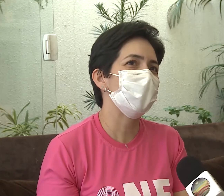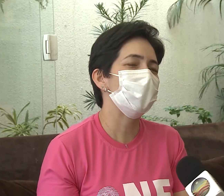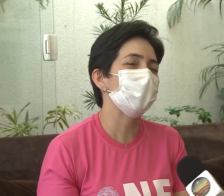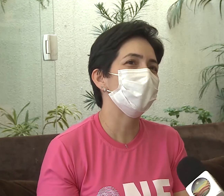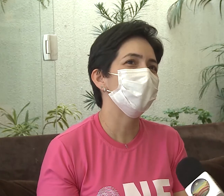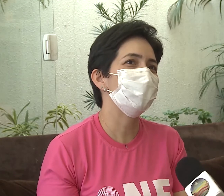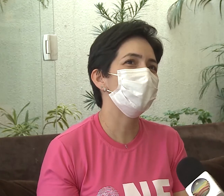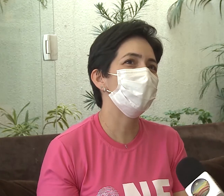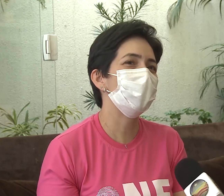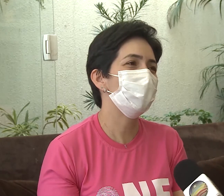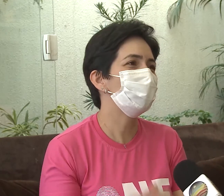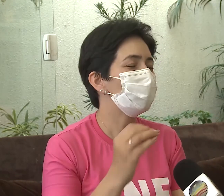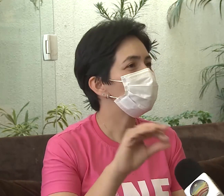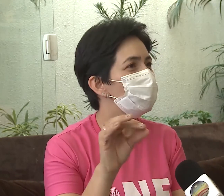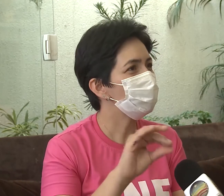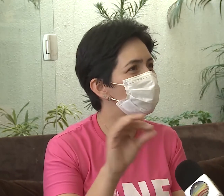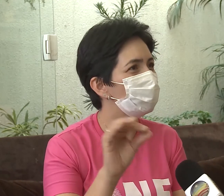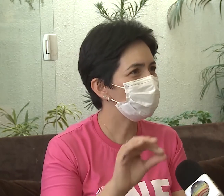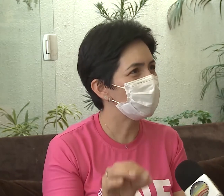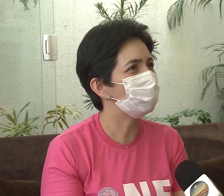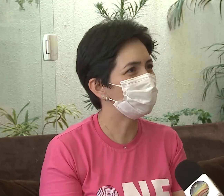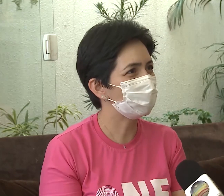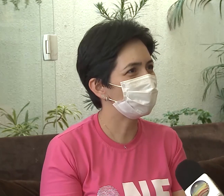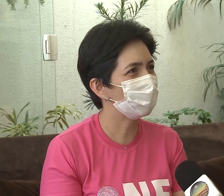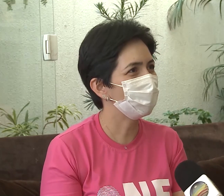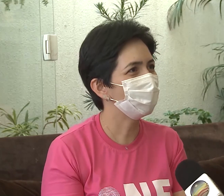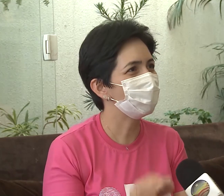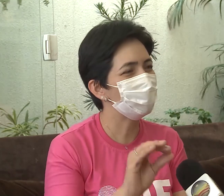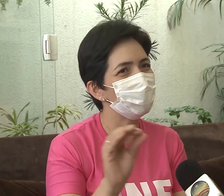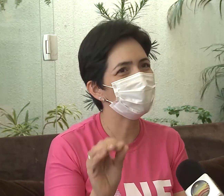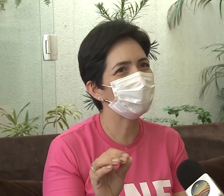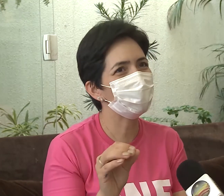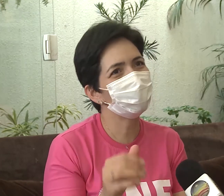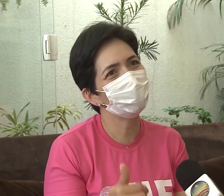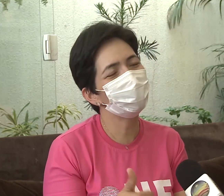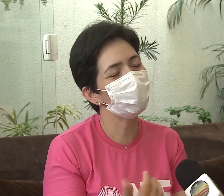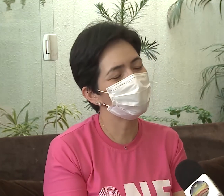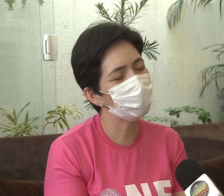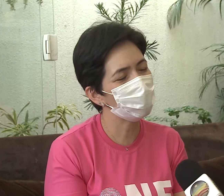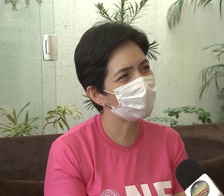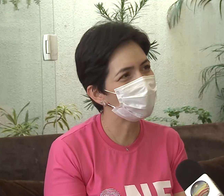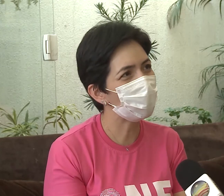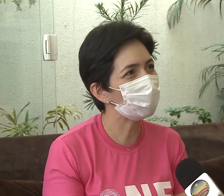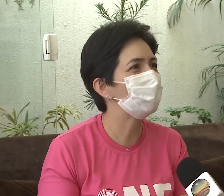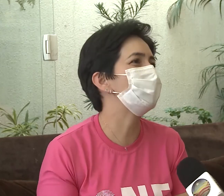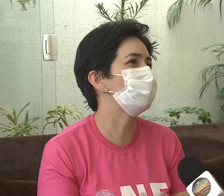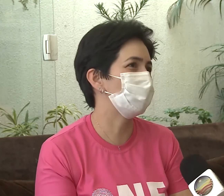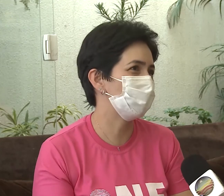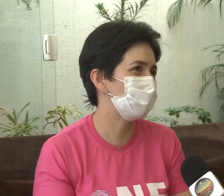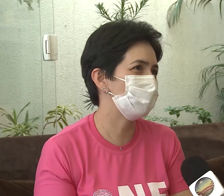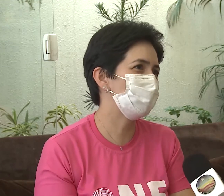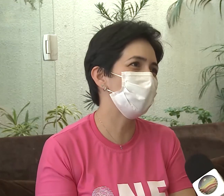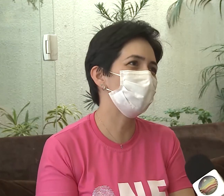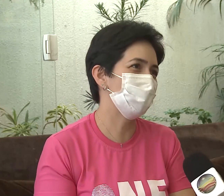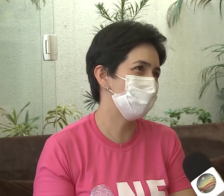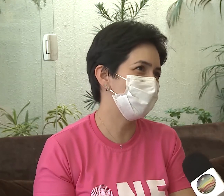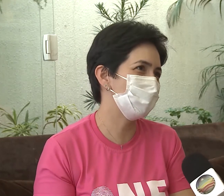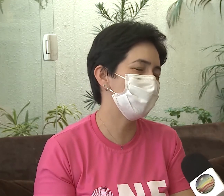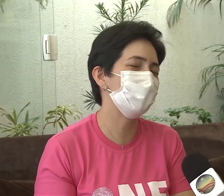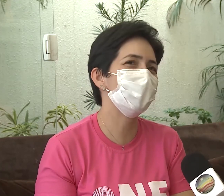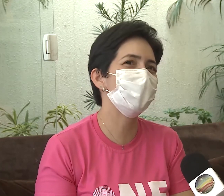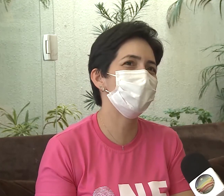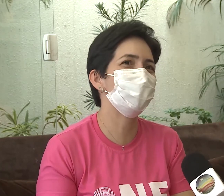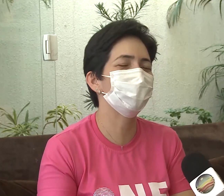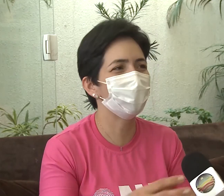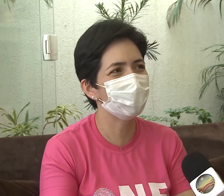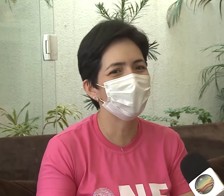da casa, e a gente sempre percebe que os dois estão sempre juntos nas fotos, né? Sempre juntos. O Lucas, como é maior, conta mais histórias. O João conta